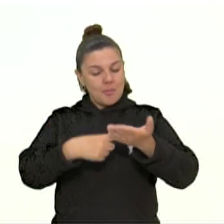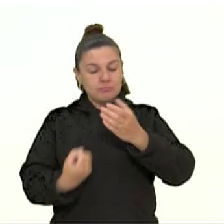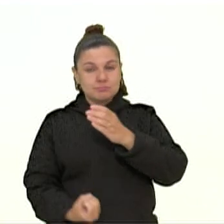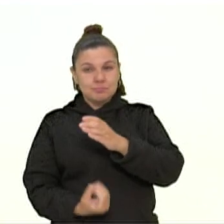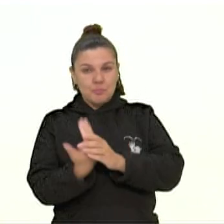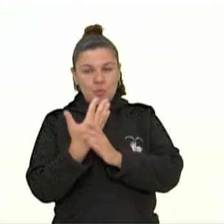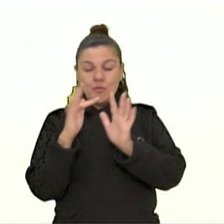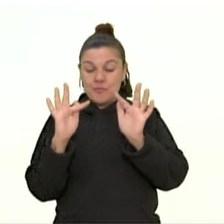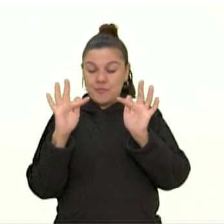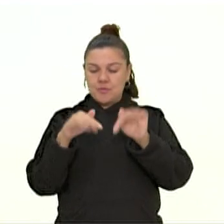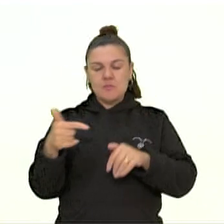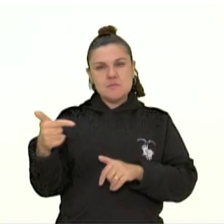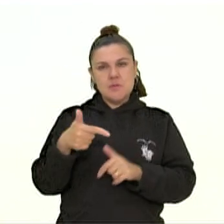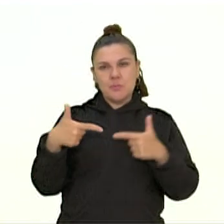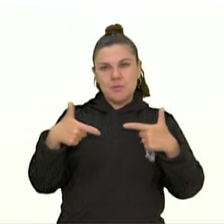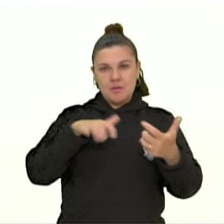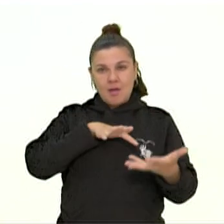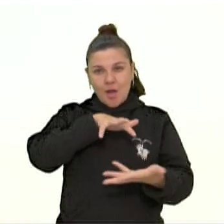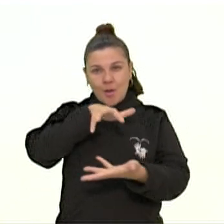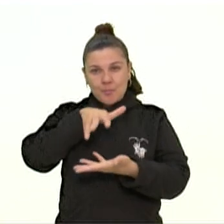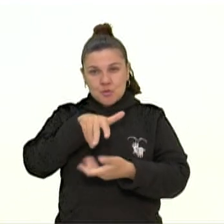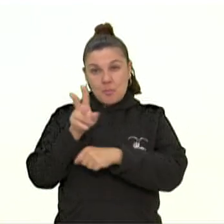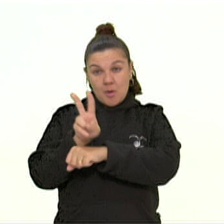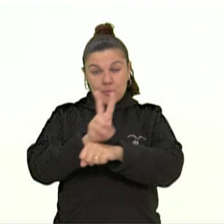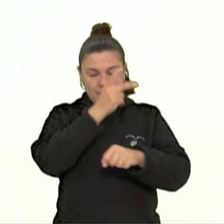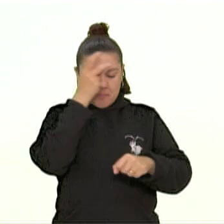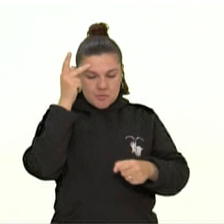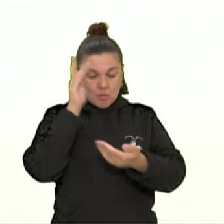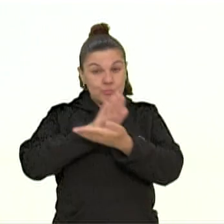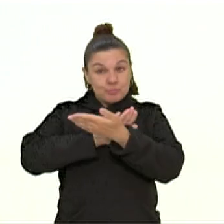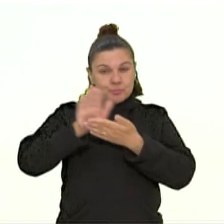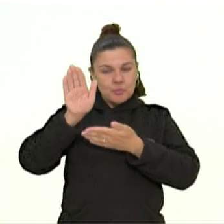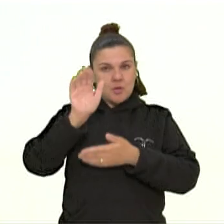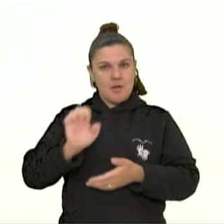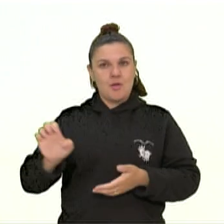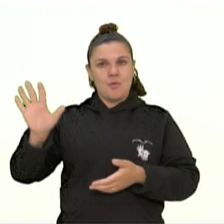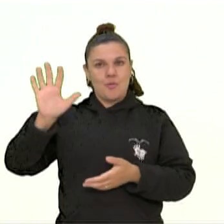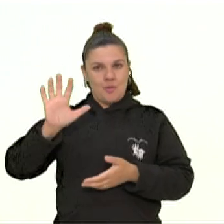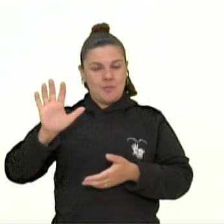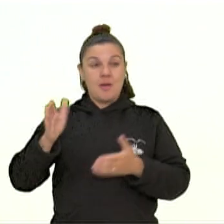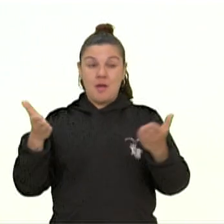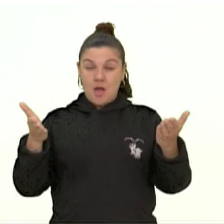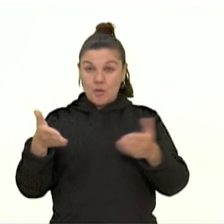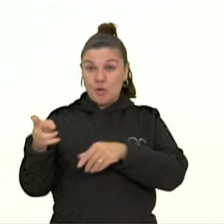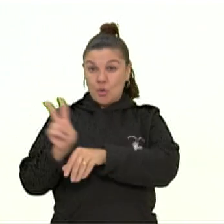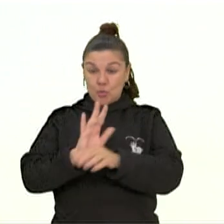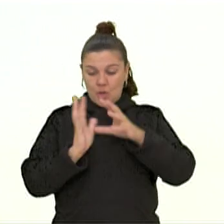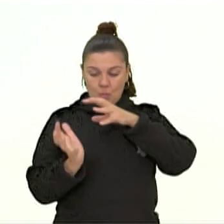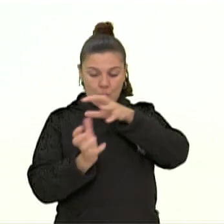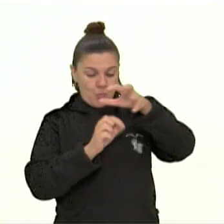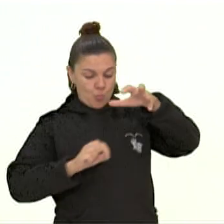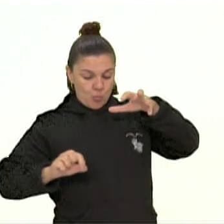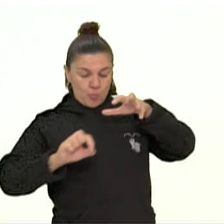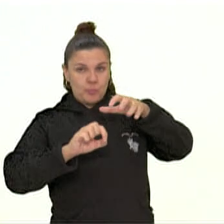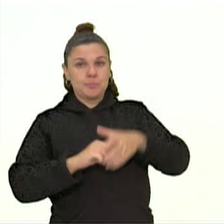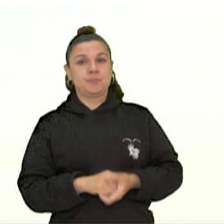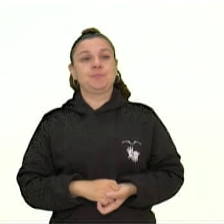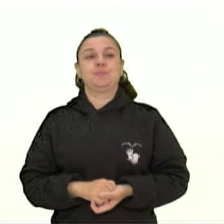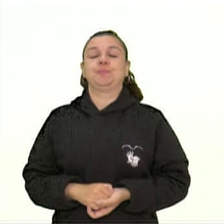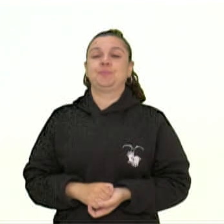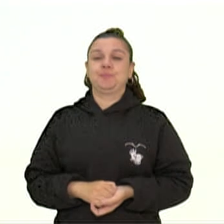no pós-Segunda Guerra Mundial para atender refugiados europeus, né? E agora atua no mundo todo.